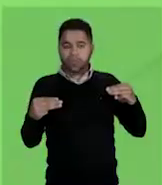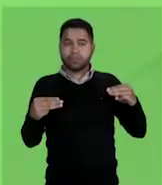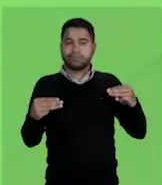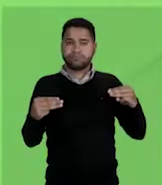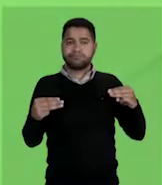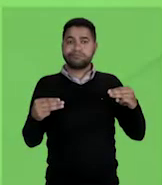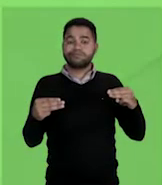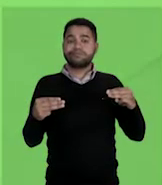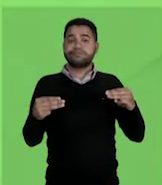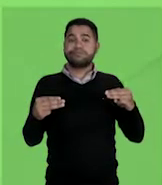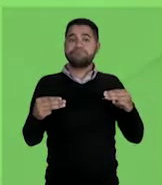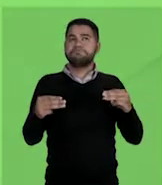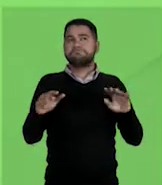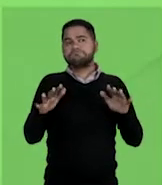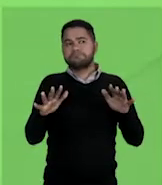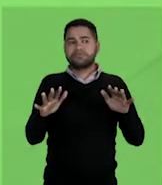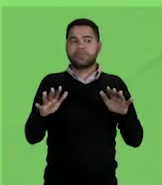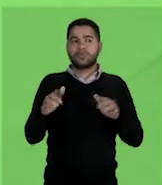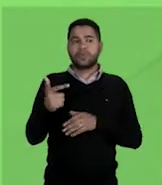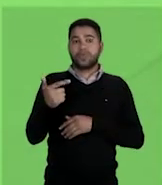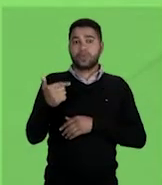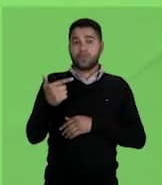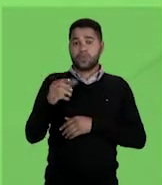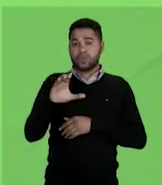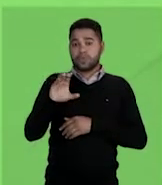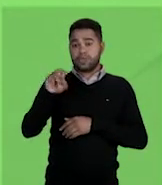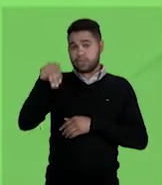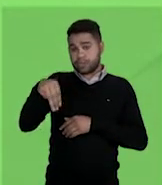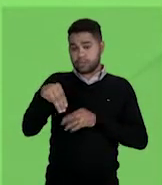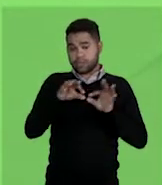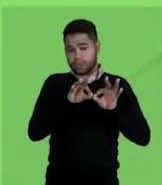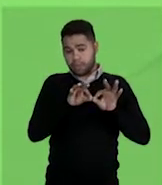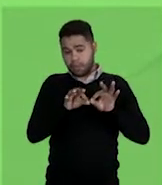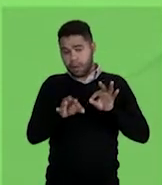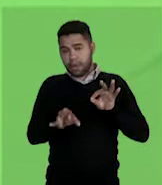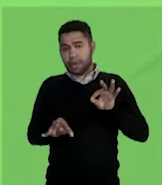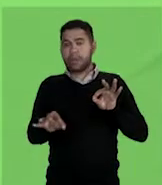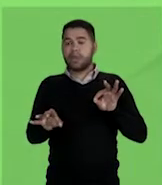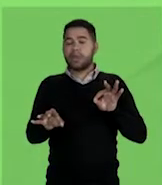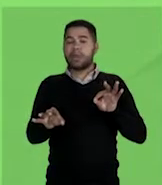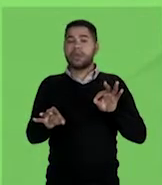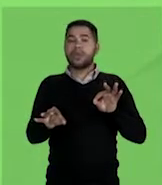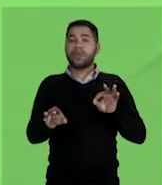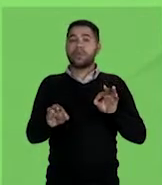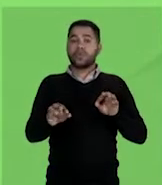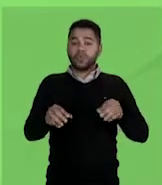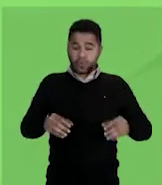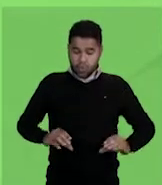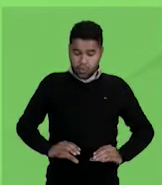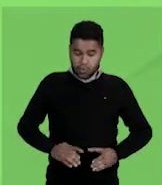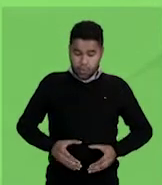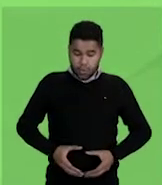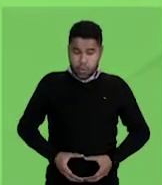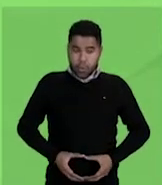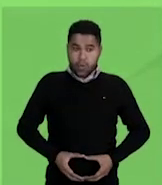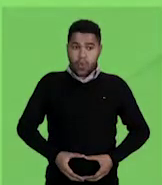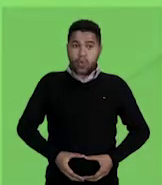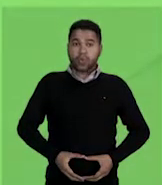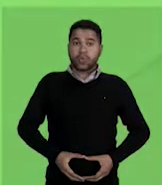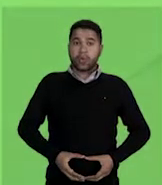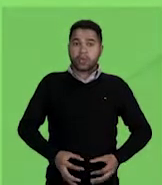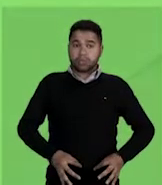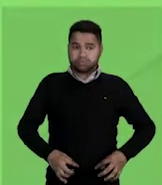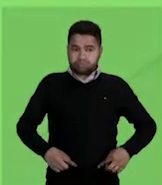delgadas de aproximadamente 12 centímetros de comprimento, que seguem do útero para os ovários.